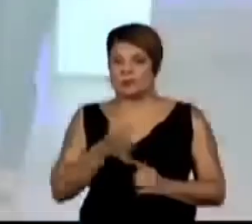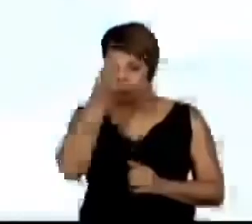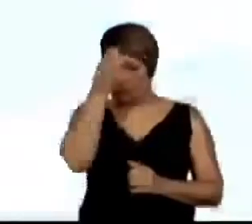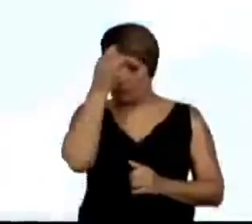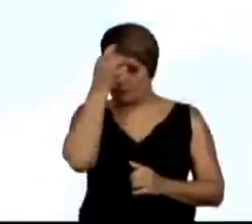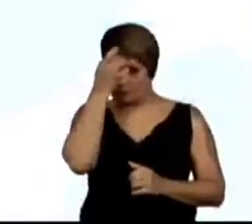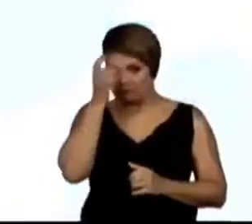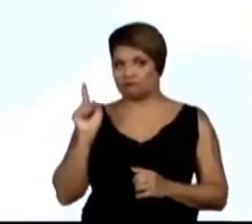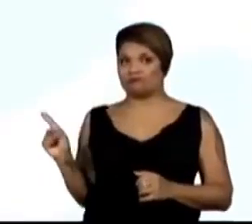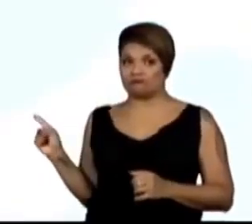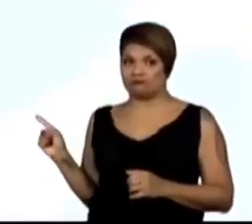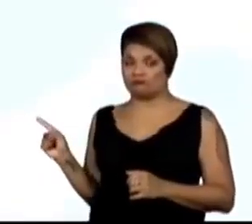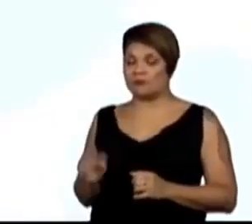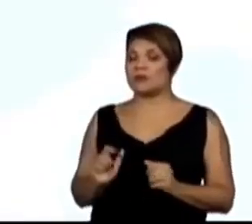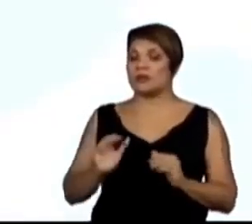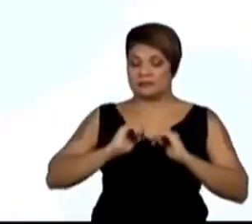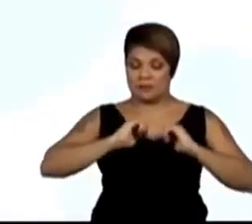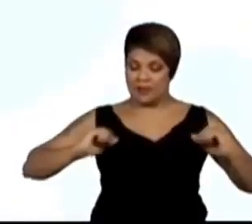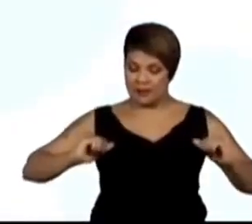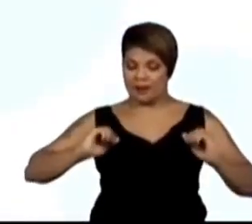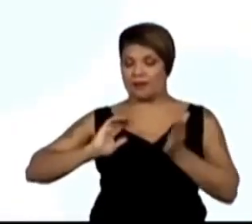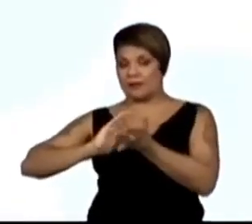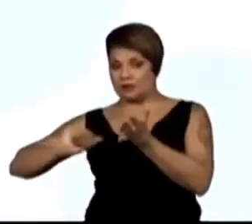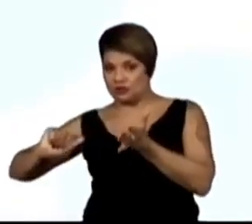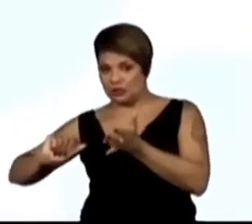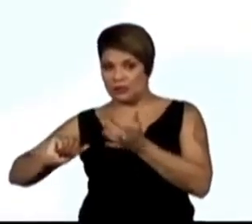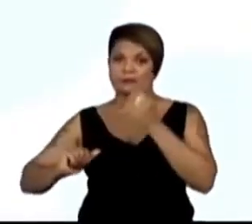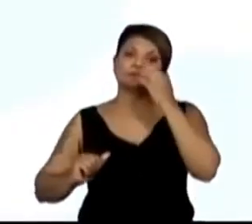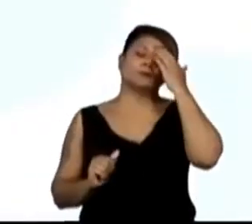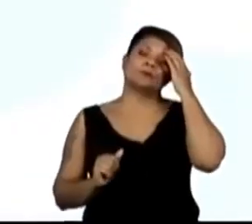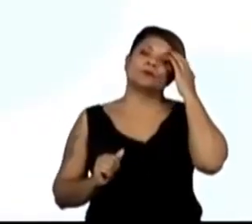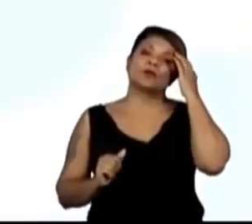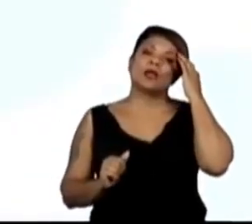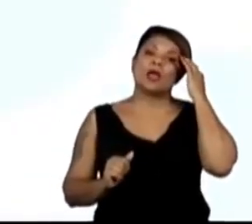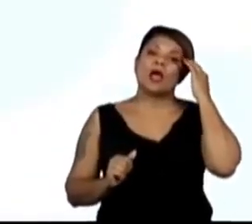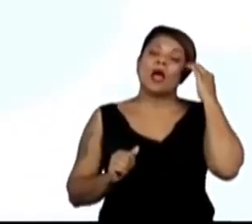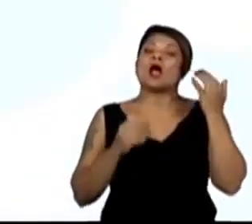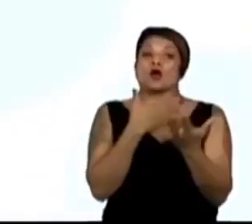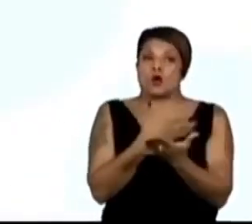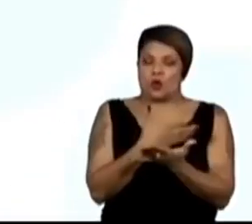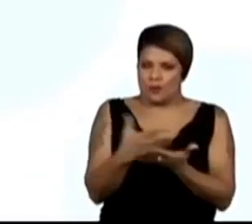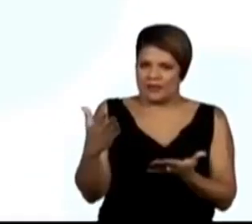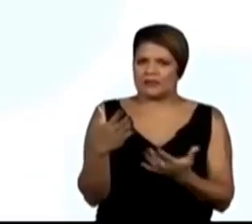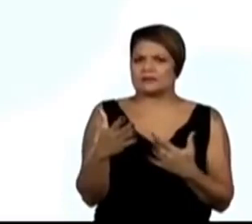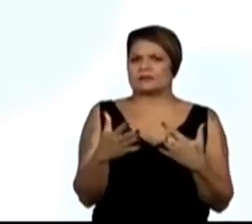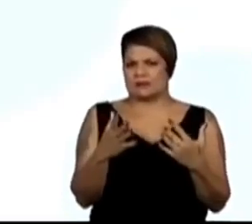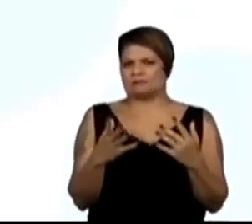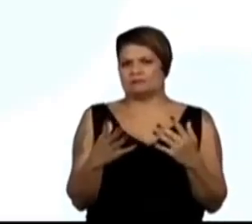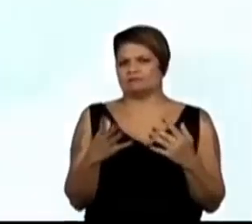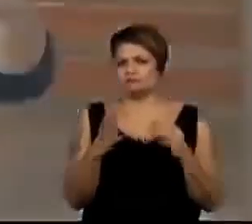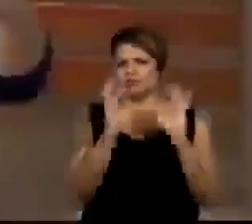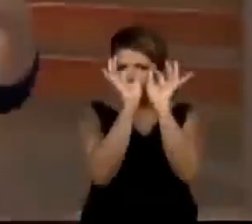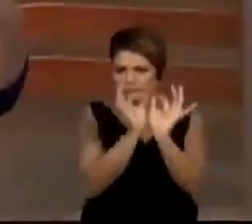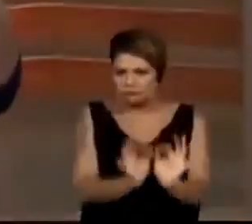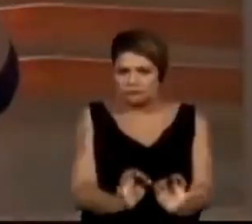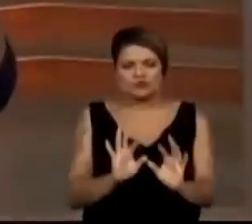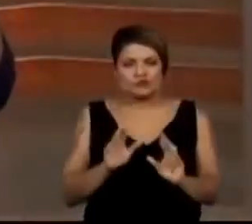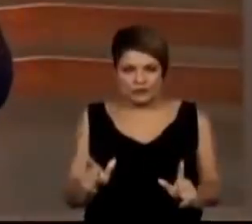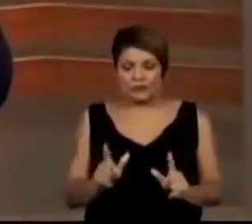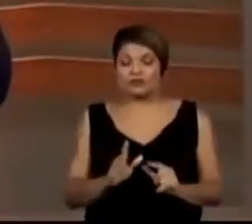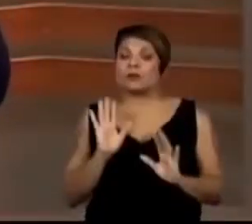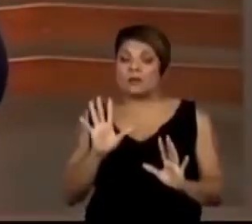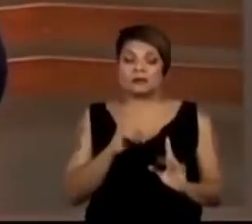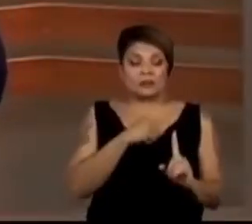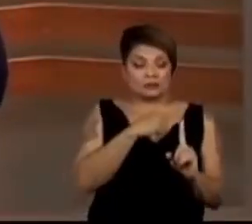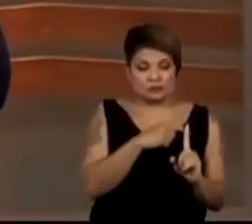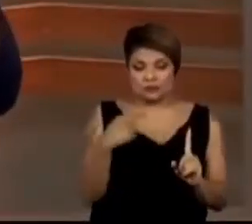separar, retirar, né? Que a gente começa a trabalhar de uma forma diferente, mas a adição e a subtração, elas se